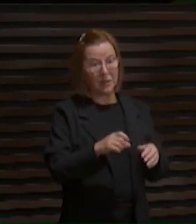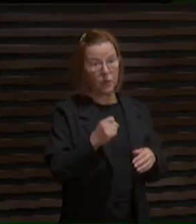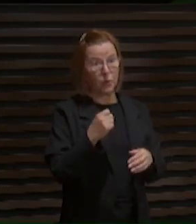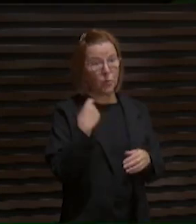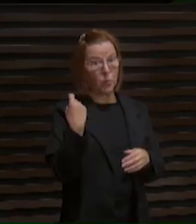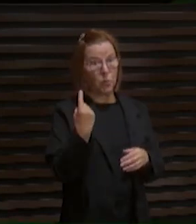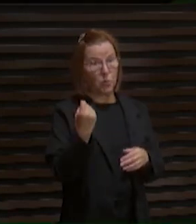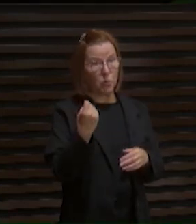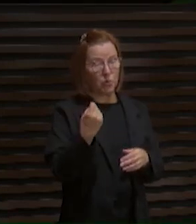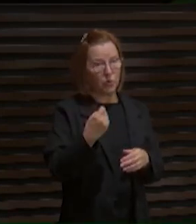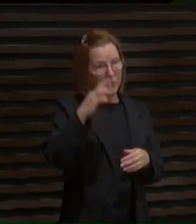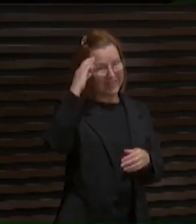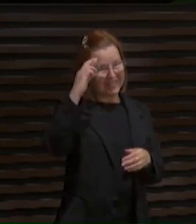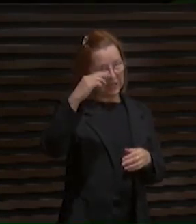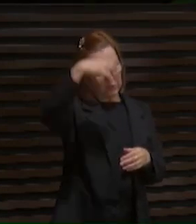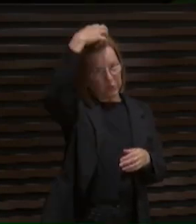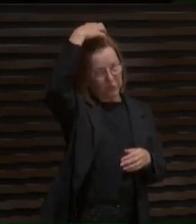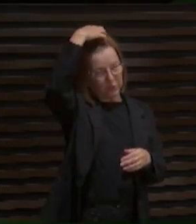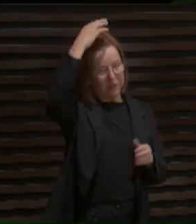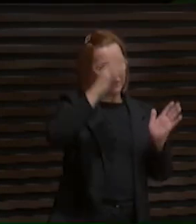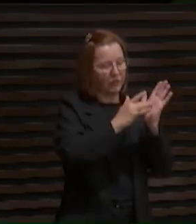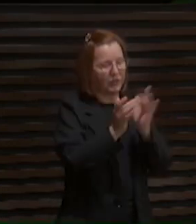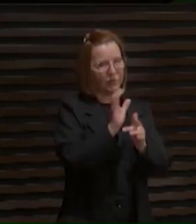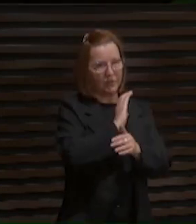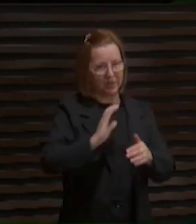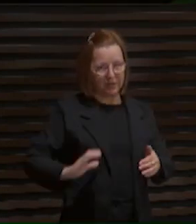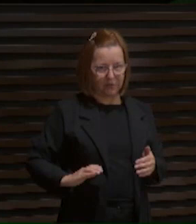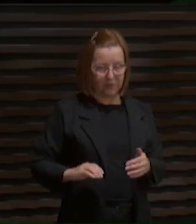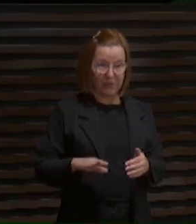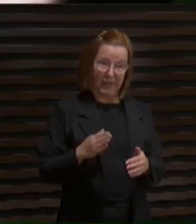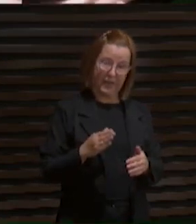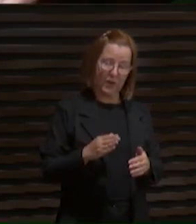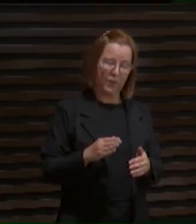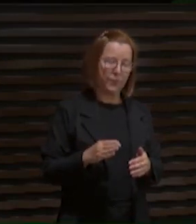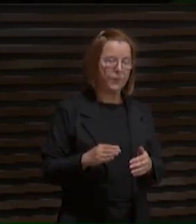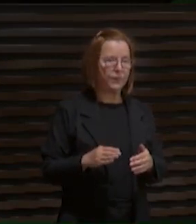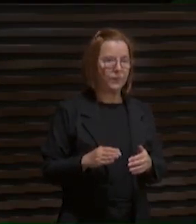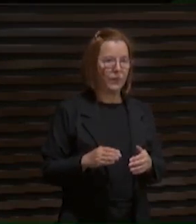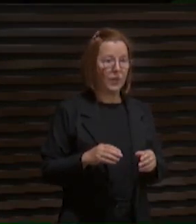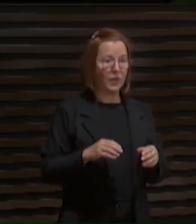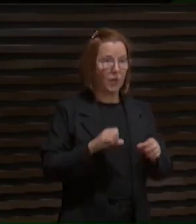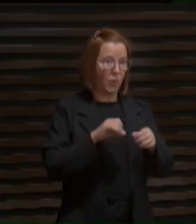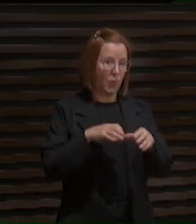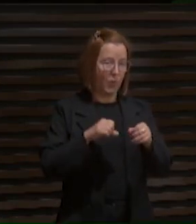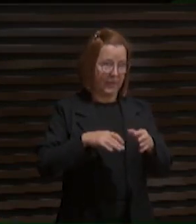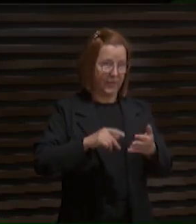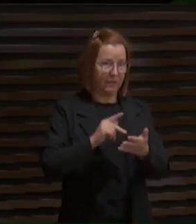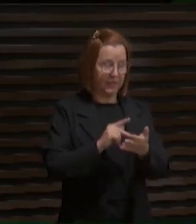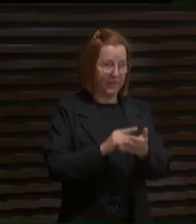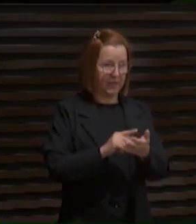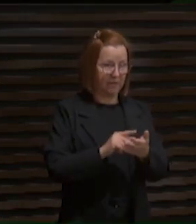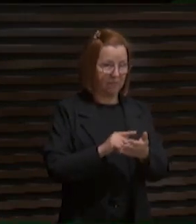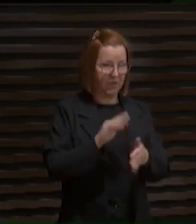No boletim, meus irmãos, a sã doutrina pode ser confundida com libertinagem ou legalismo.